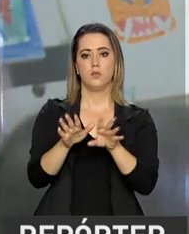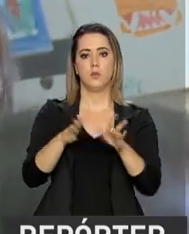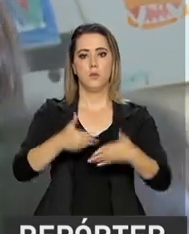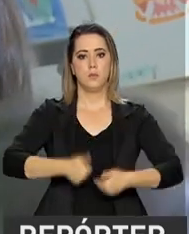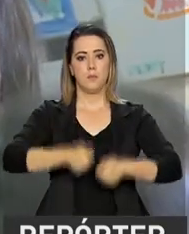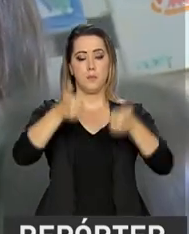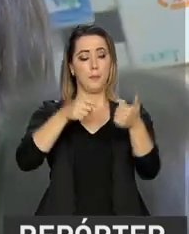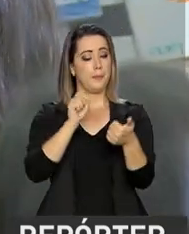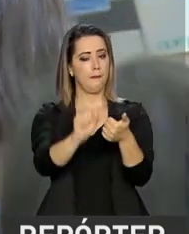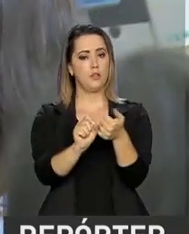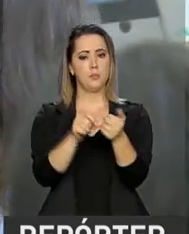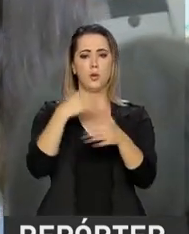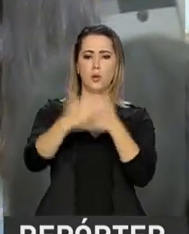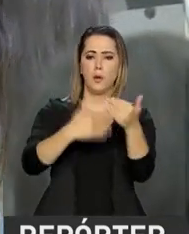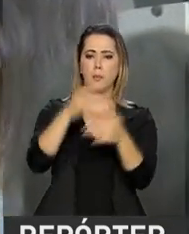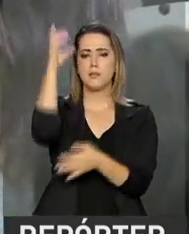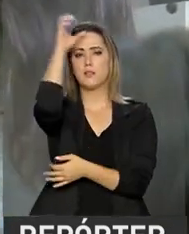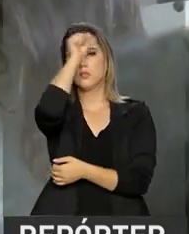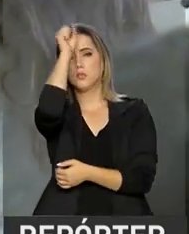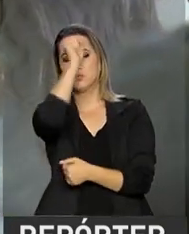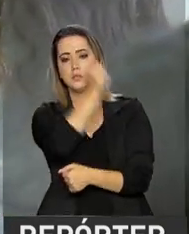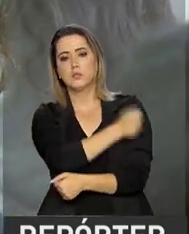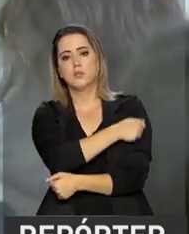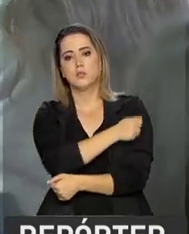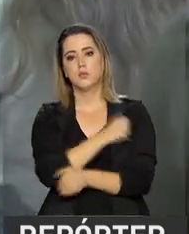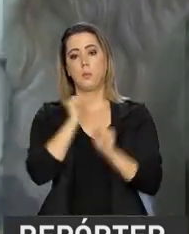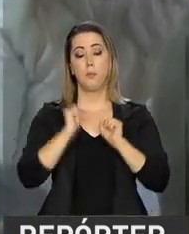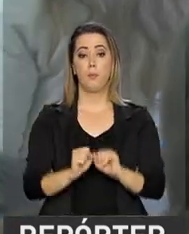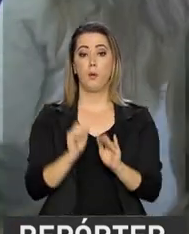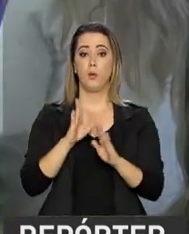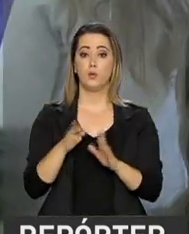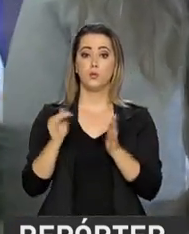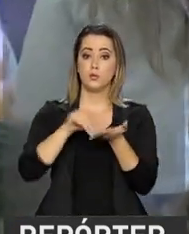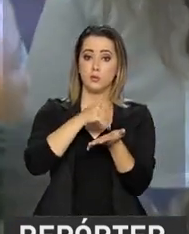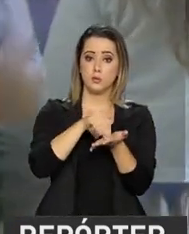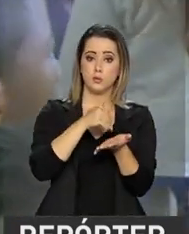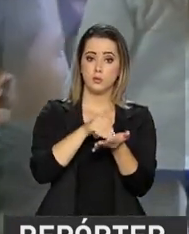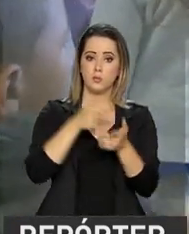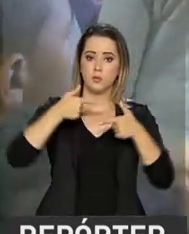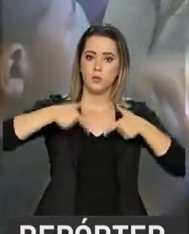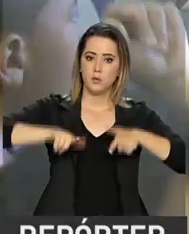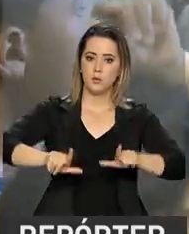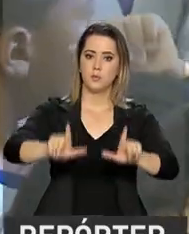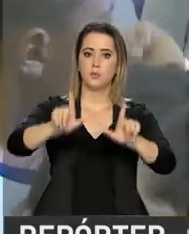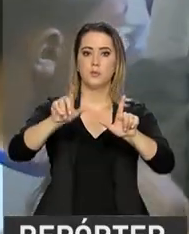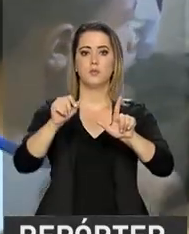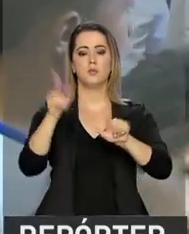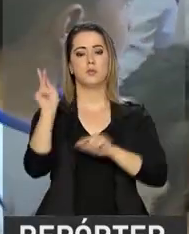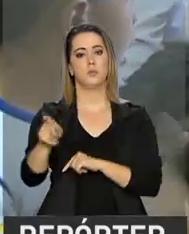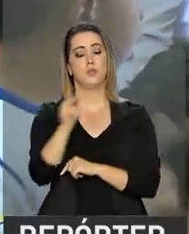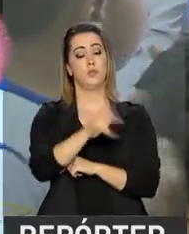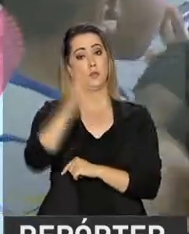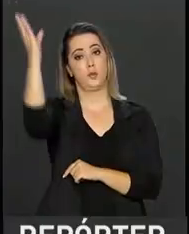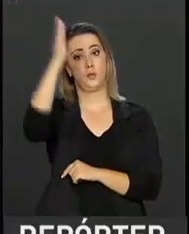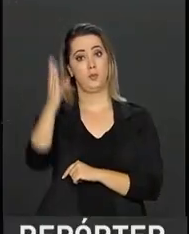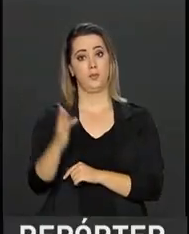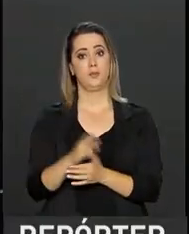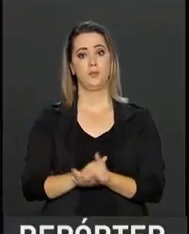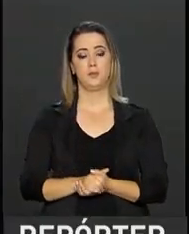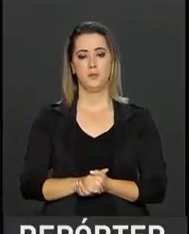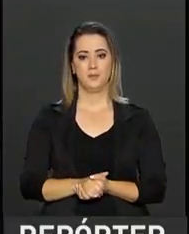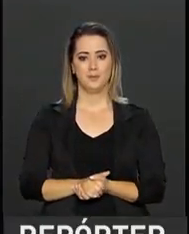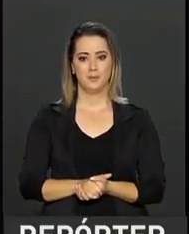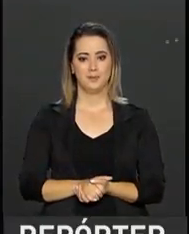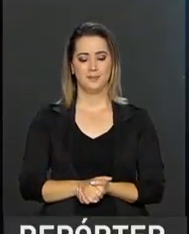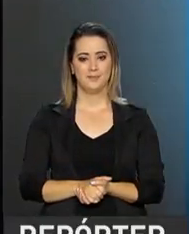melhorar o processo de aprendizado dos alunos podem ser inscritos no prêmio professores do brasil deste ano